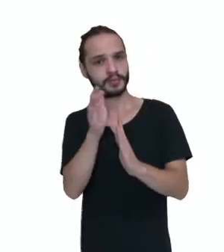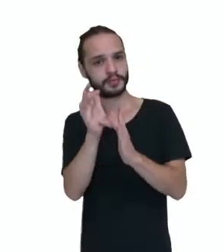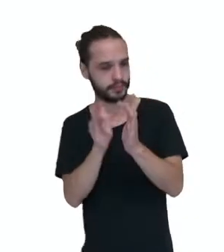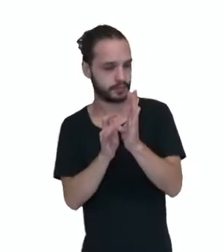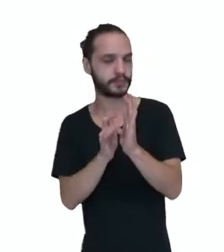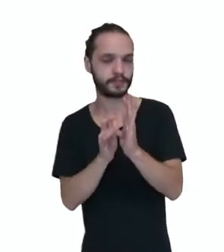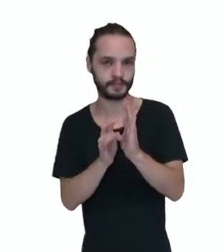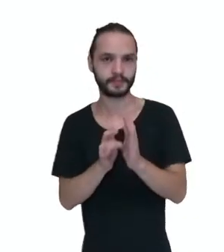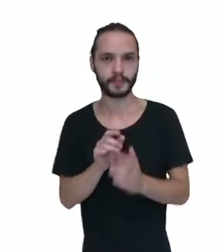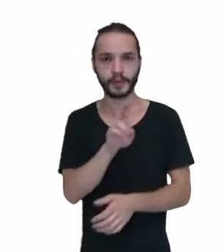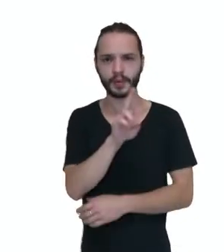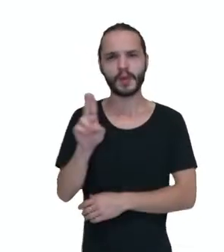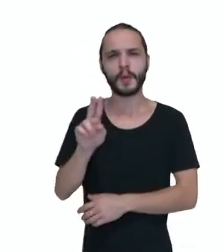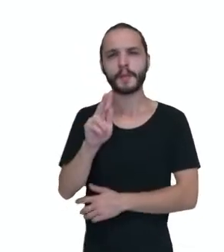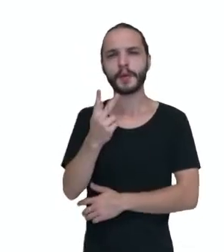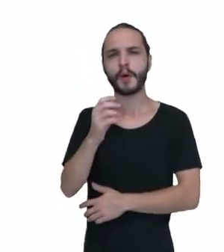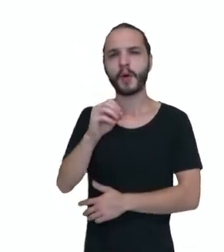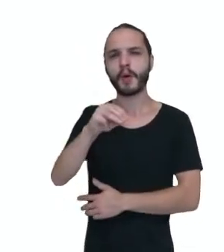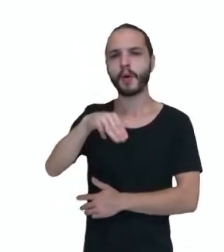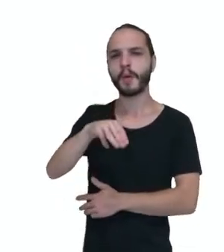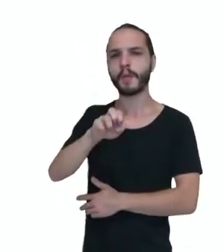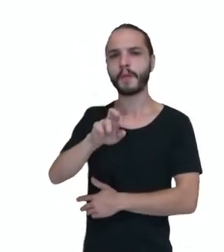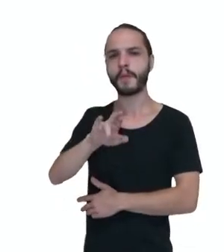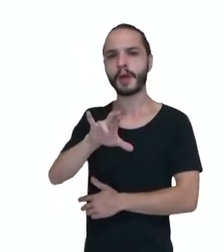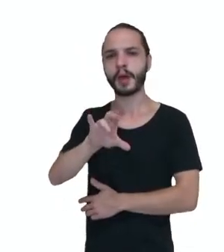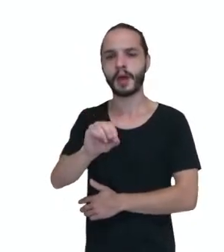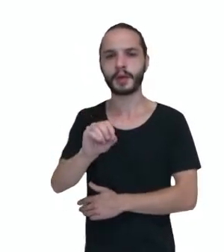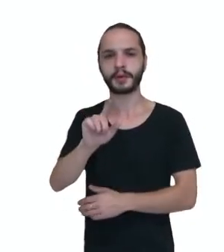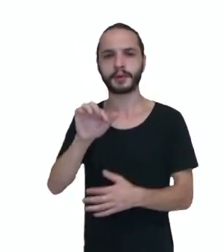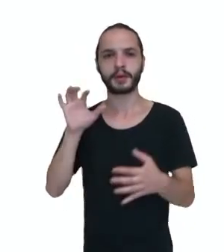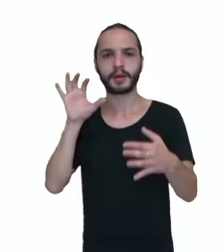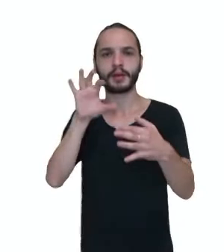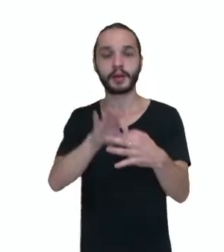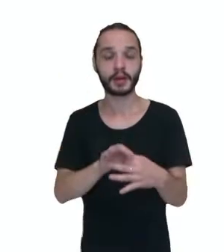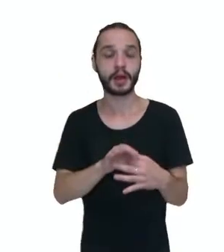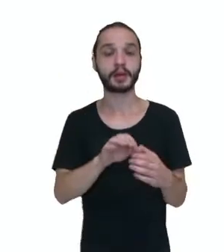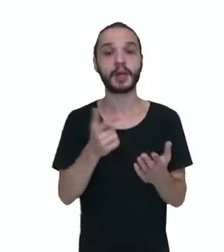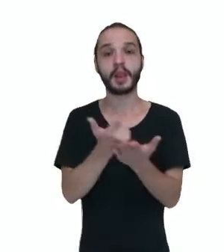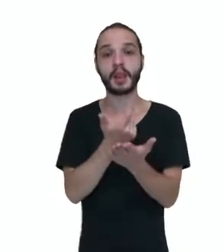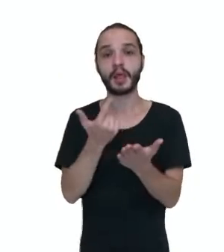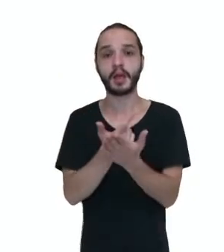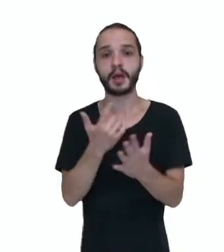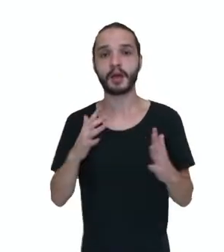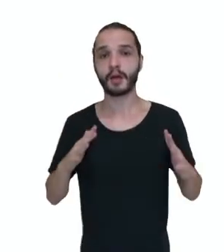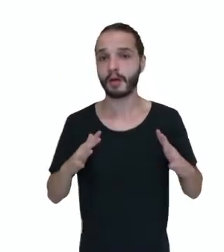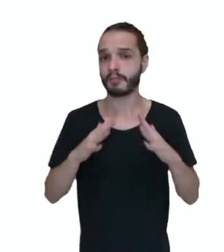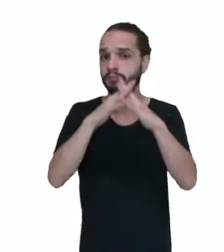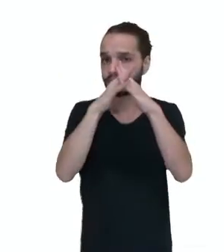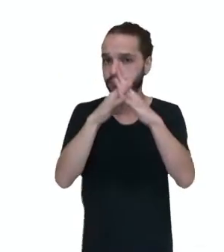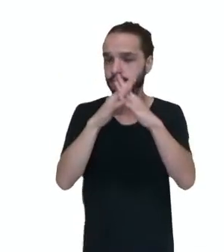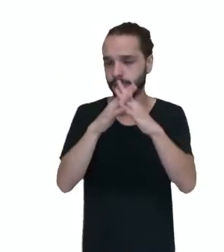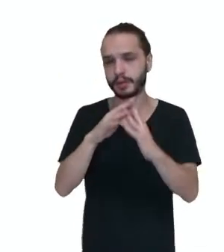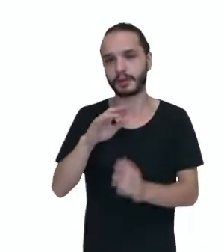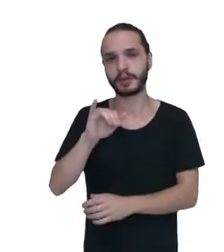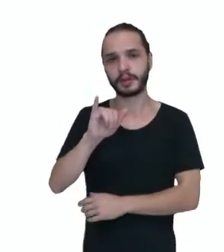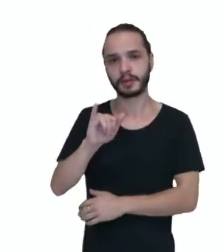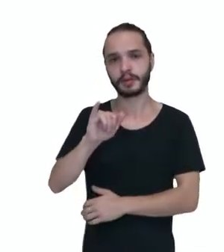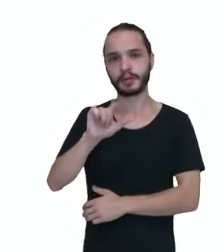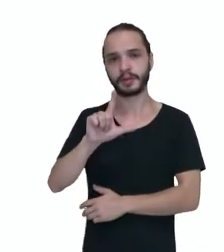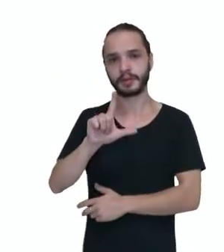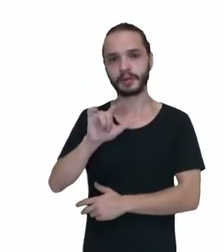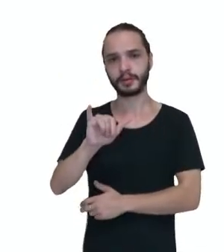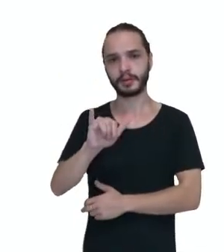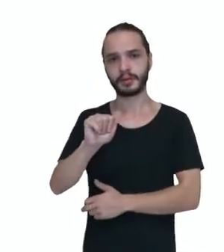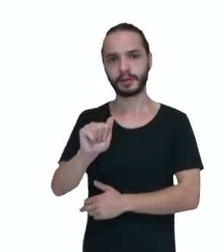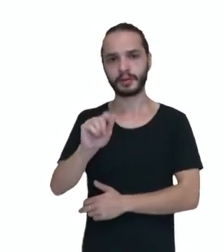homérico está ligado aos dois livros, Ilíada e Odisseia, atribuídos ao poeta Homero, que narra em poemas